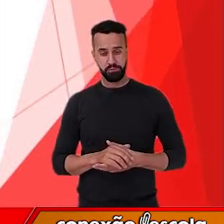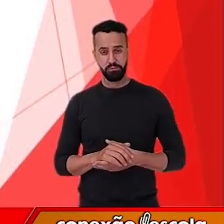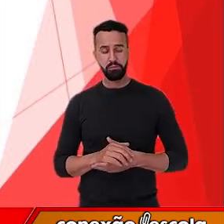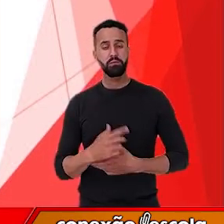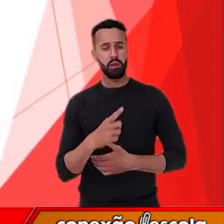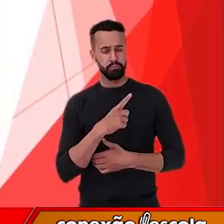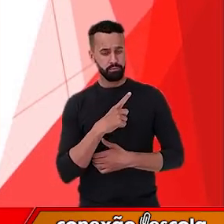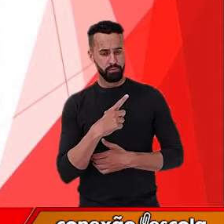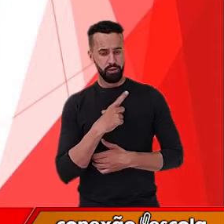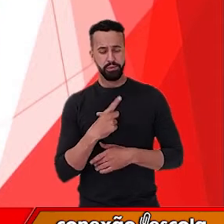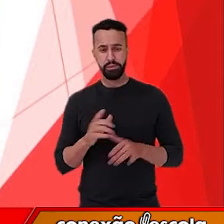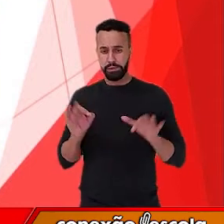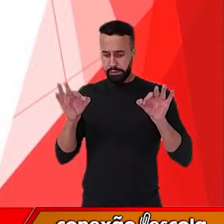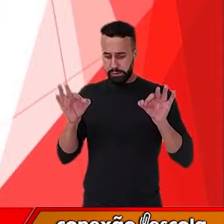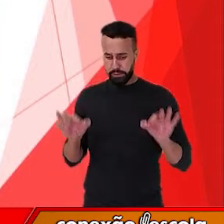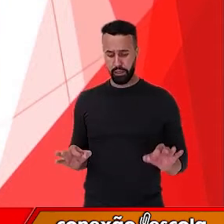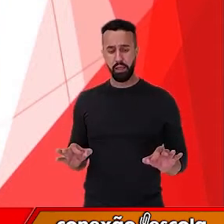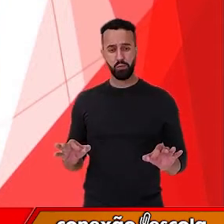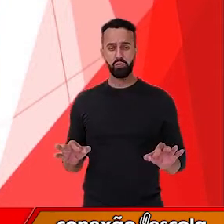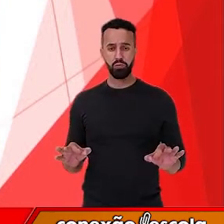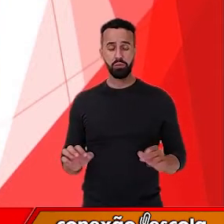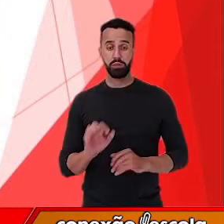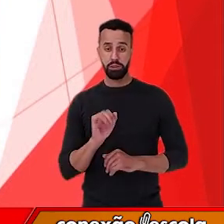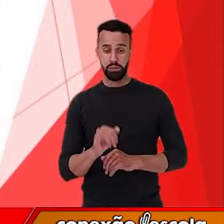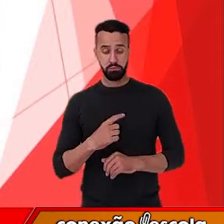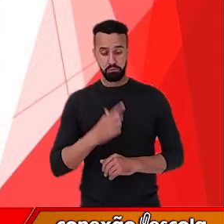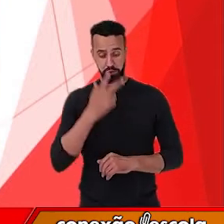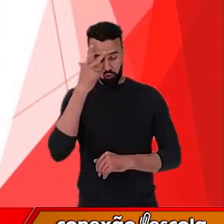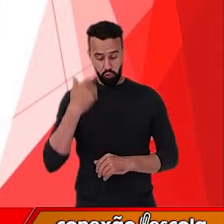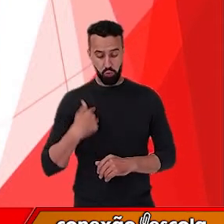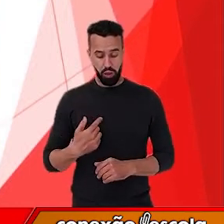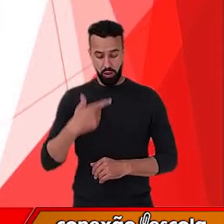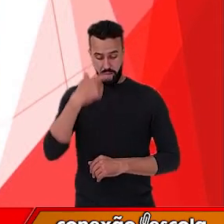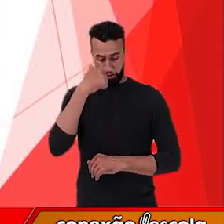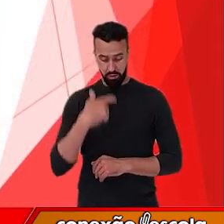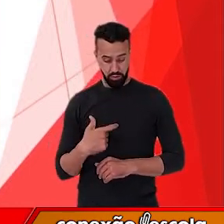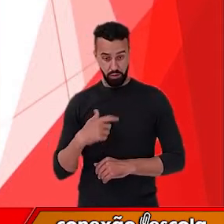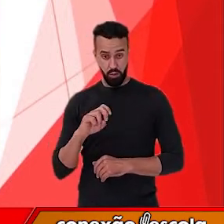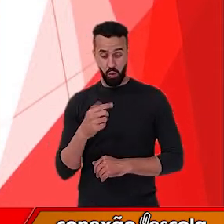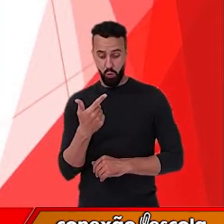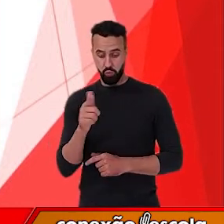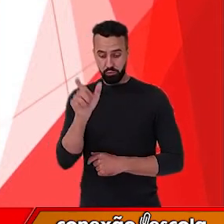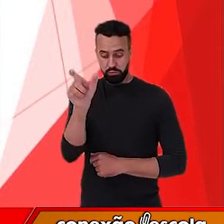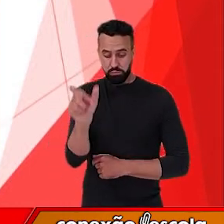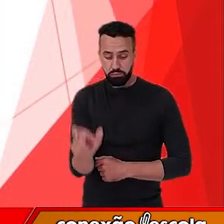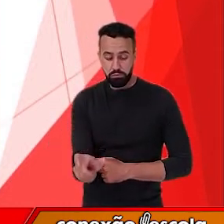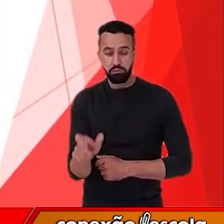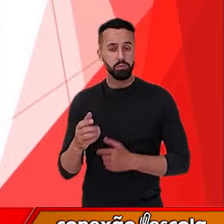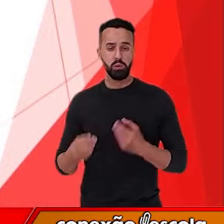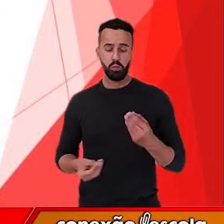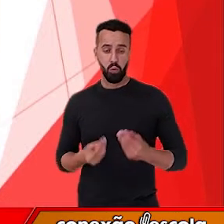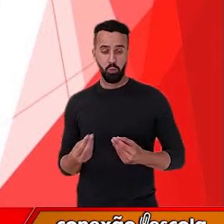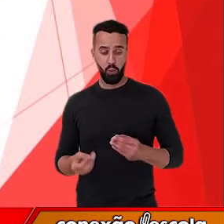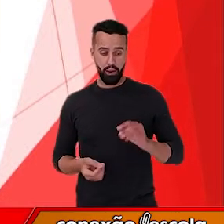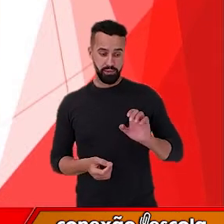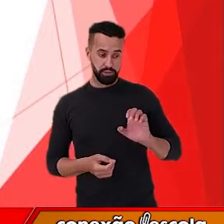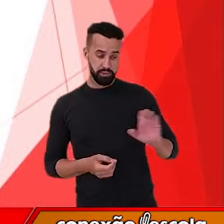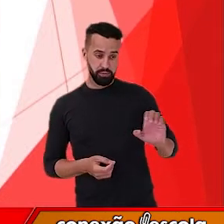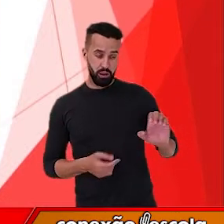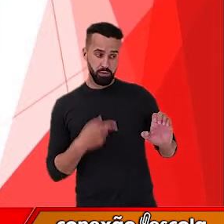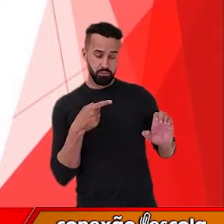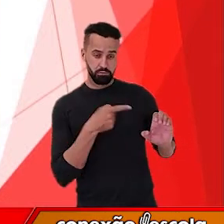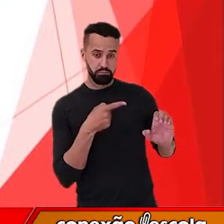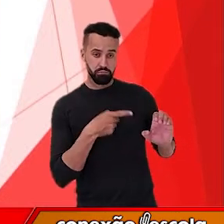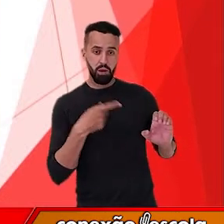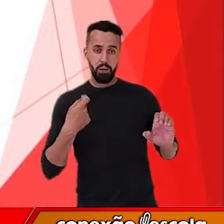Existe uma posição correta do tabuleiro. Imaginando que um jogador está aqui e o outro jogador está aqui, à esquerda